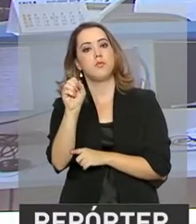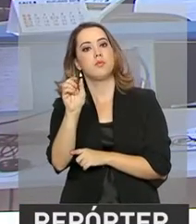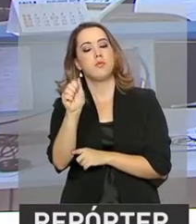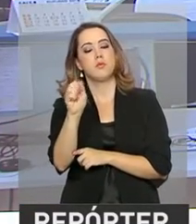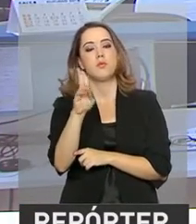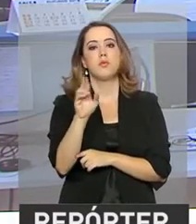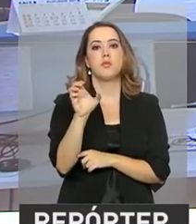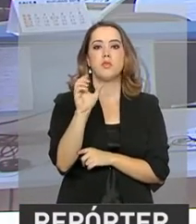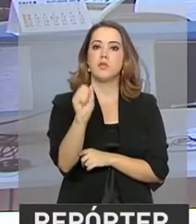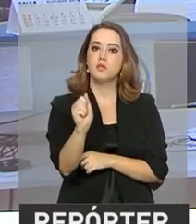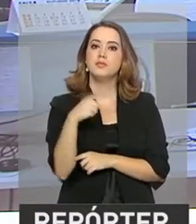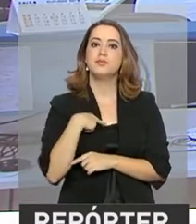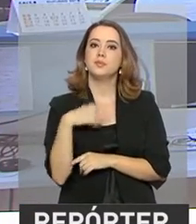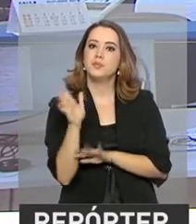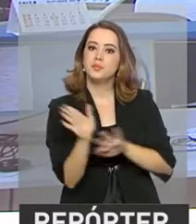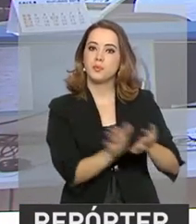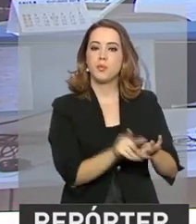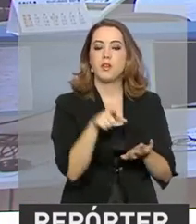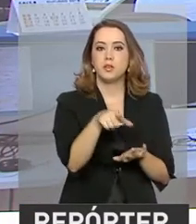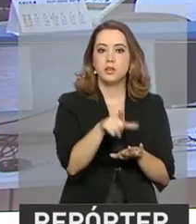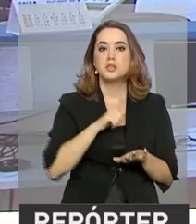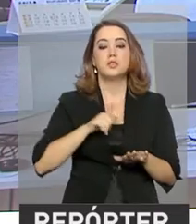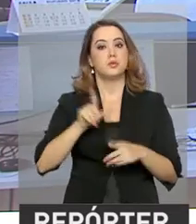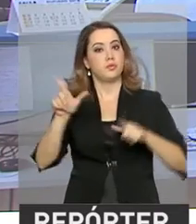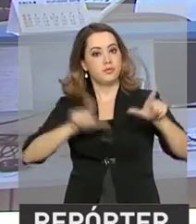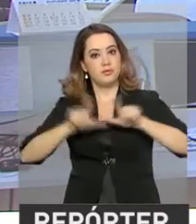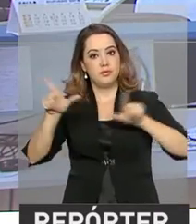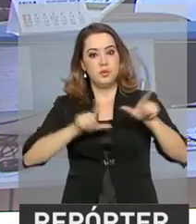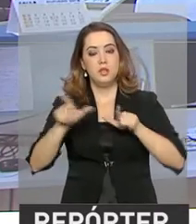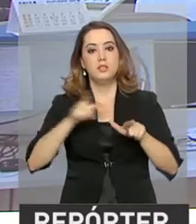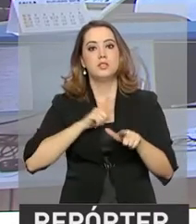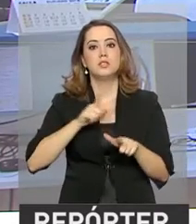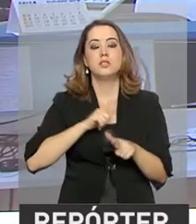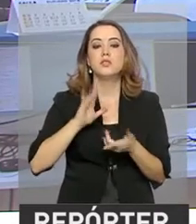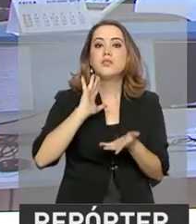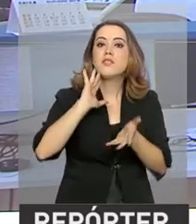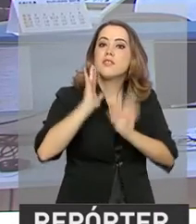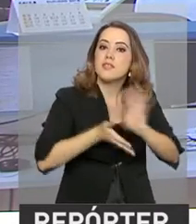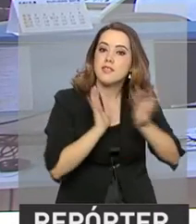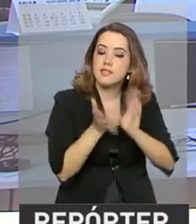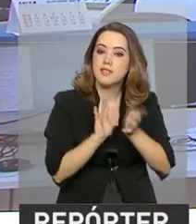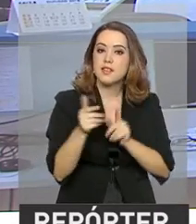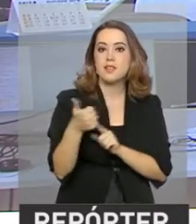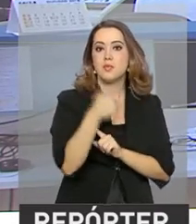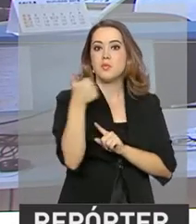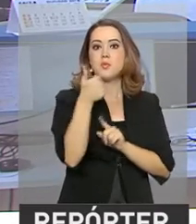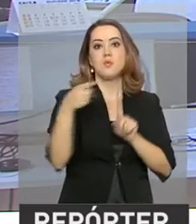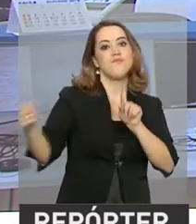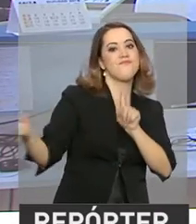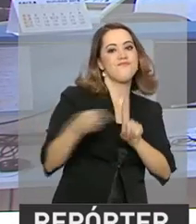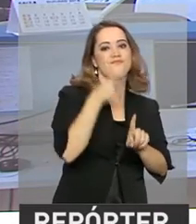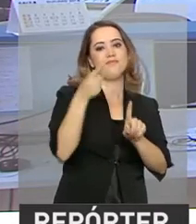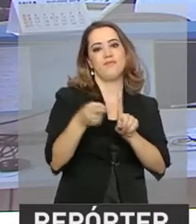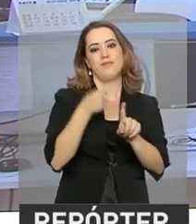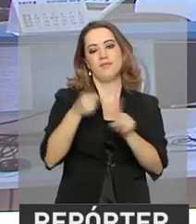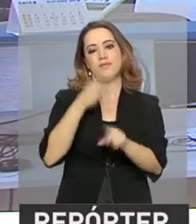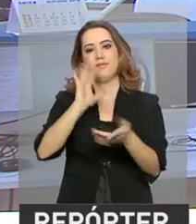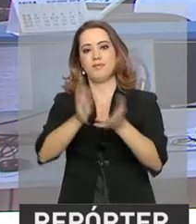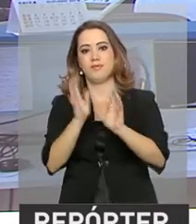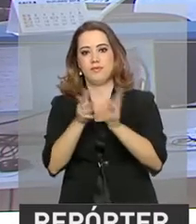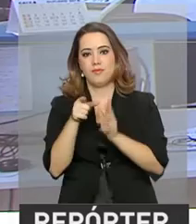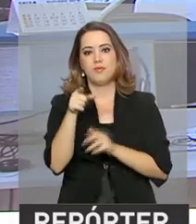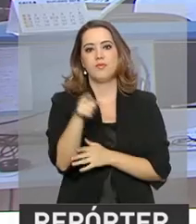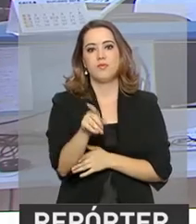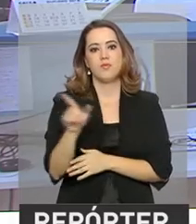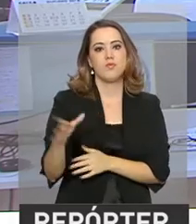de TV pela internet vinculado ao Ministério da Educação está oferecendo pela primeira vez a cobertura em língua brasileira